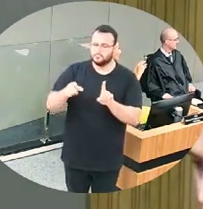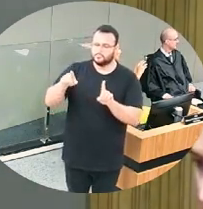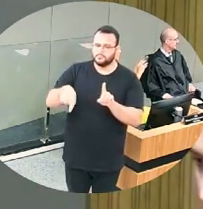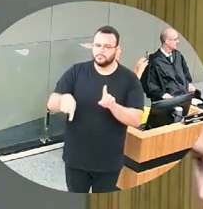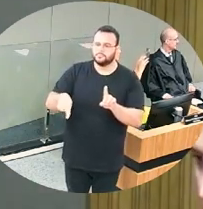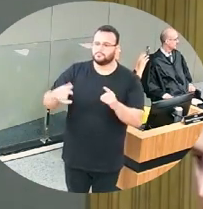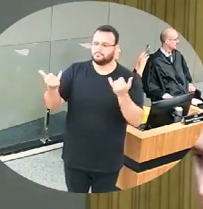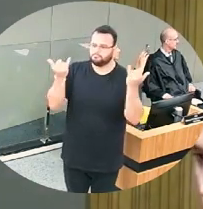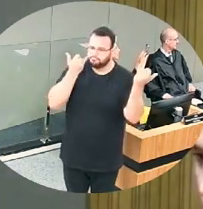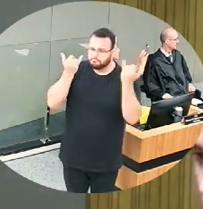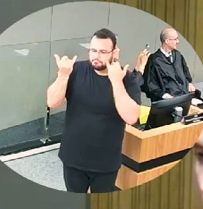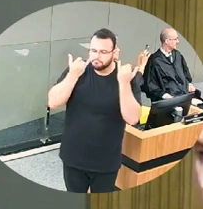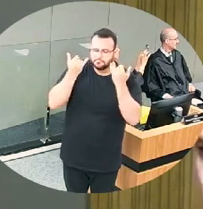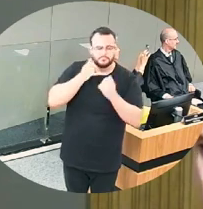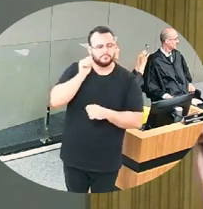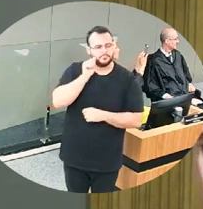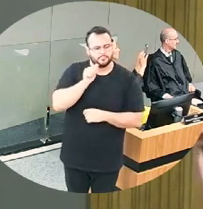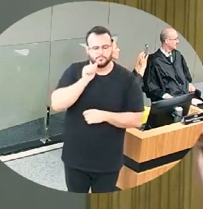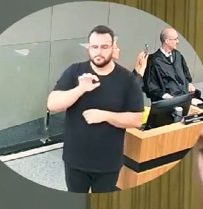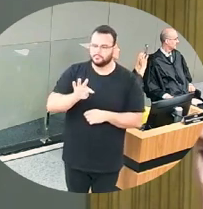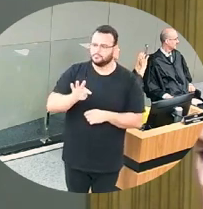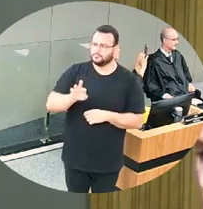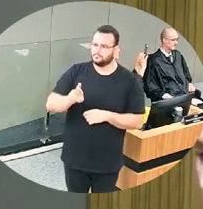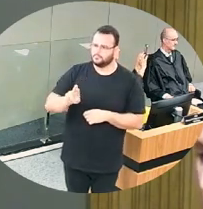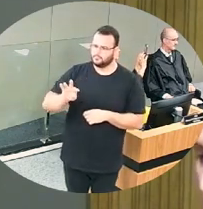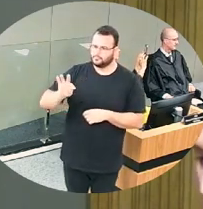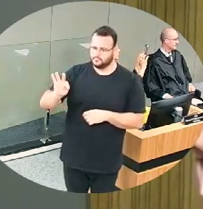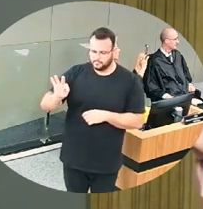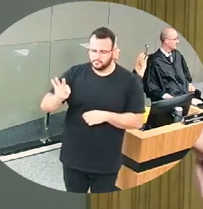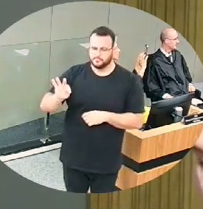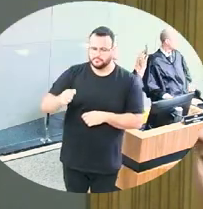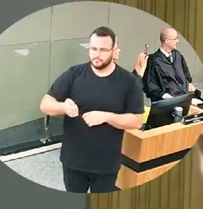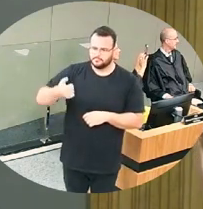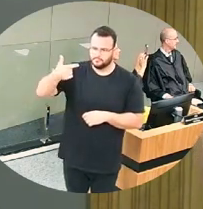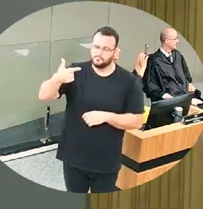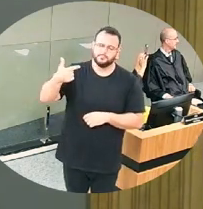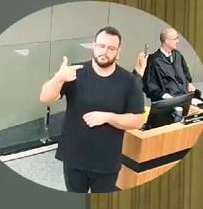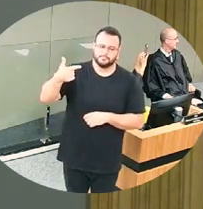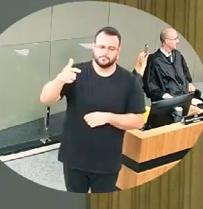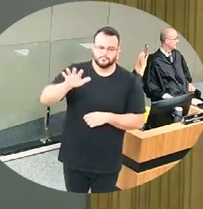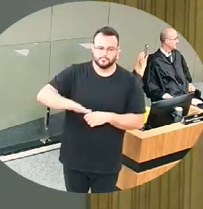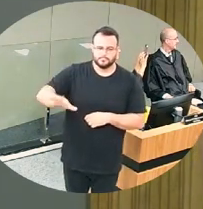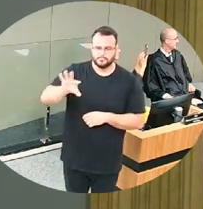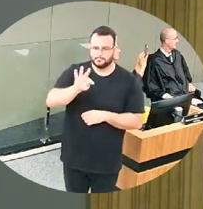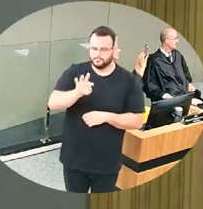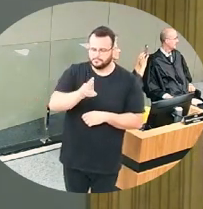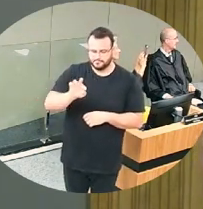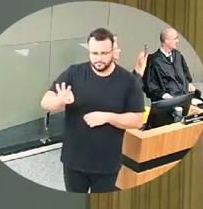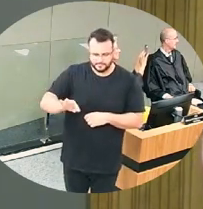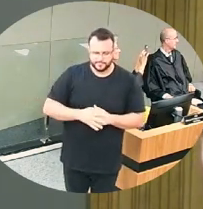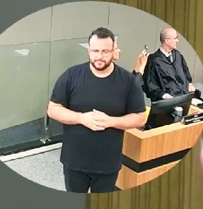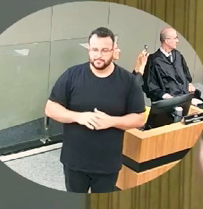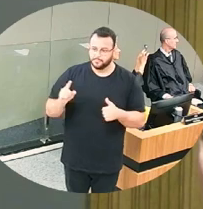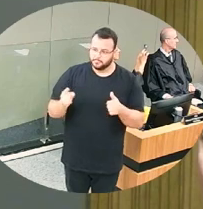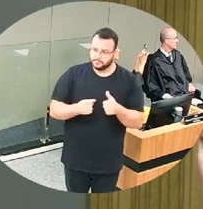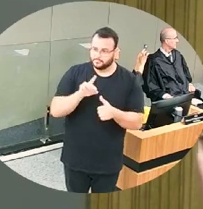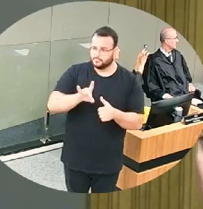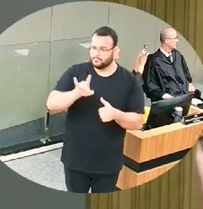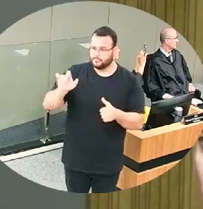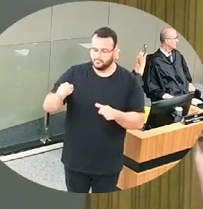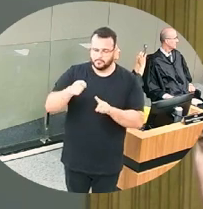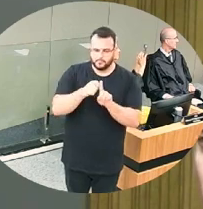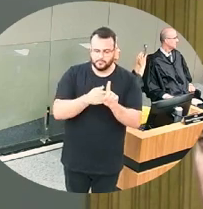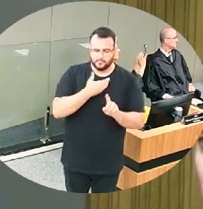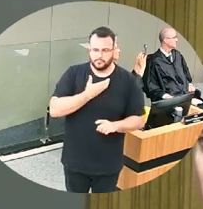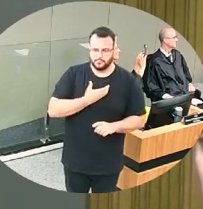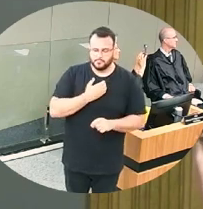ouvidora e ouvidora da mulher do Tribunal Regional do Trabalho da 12ª região ao primeiro dia do mês de dezembro